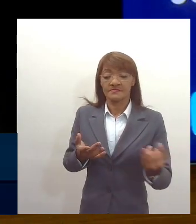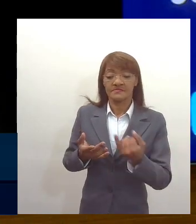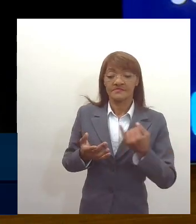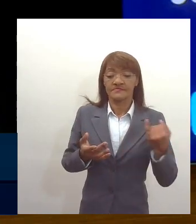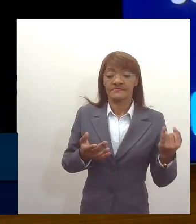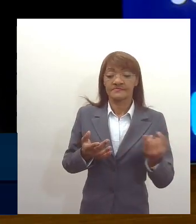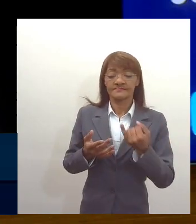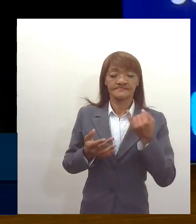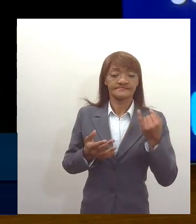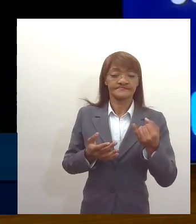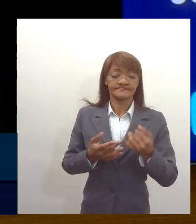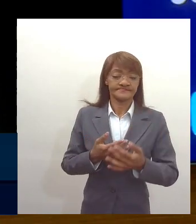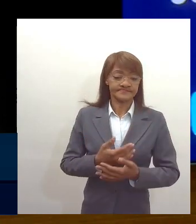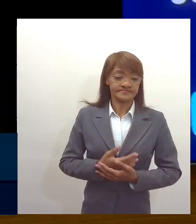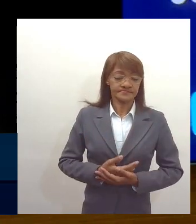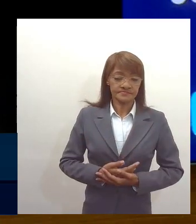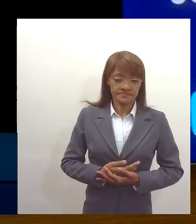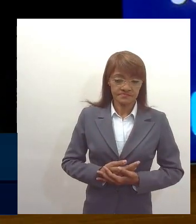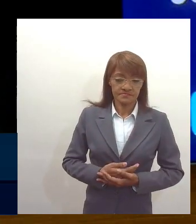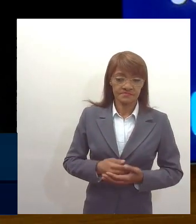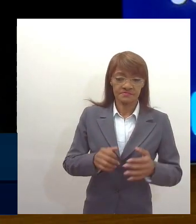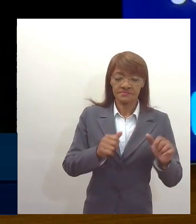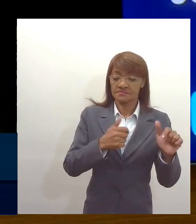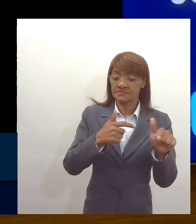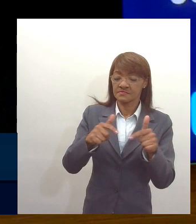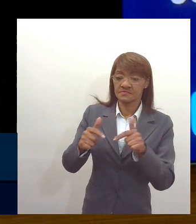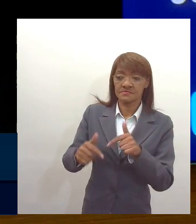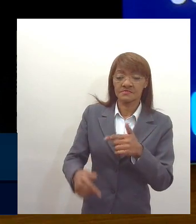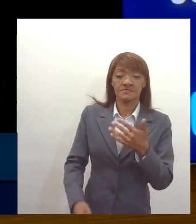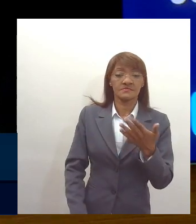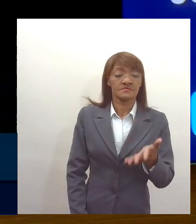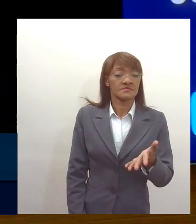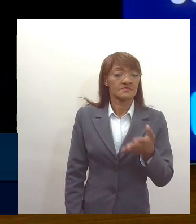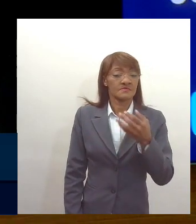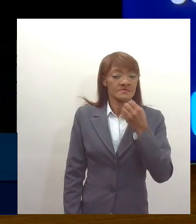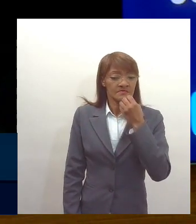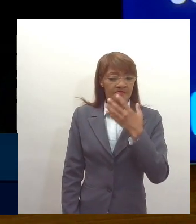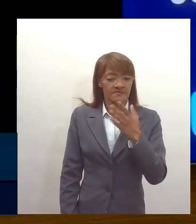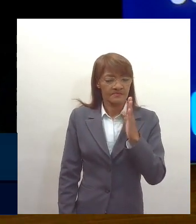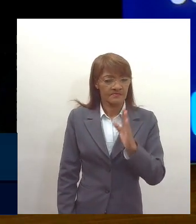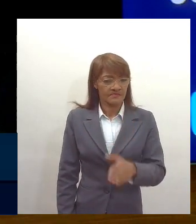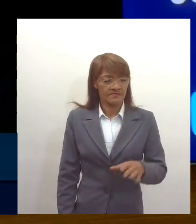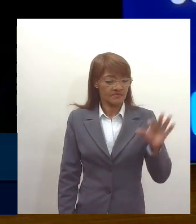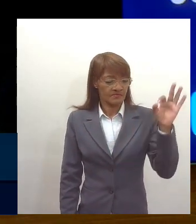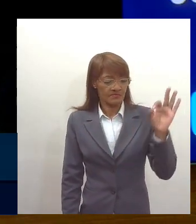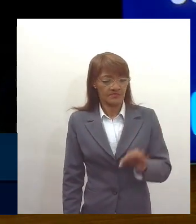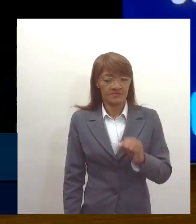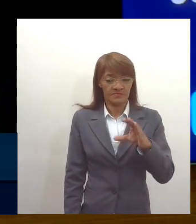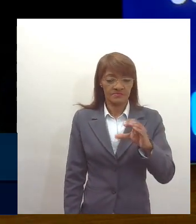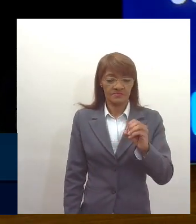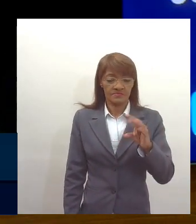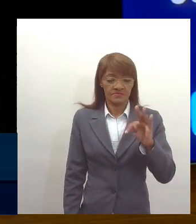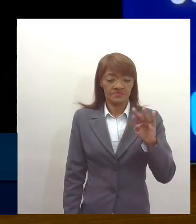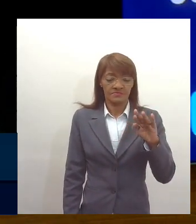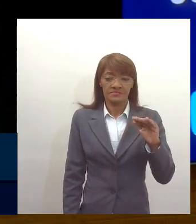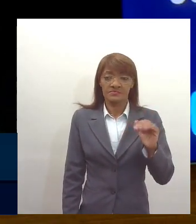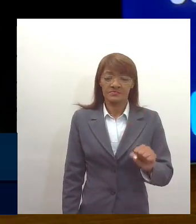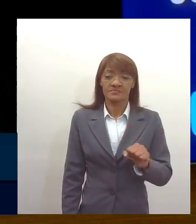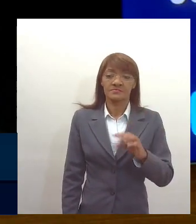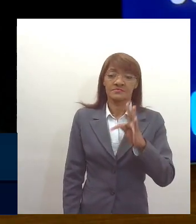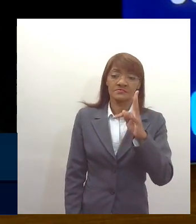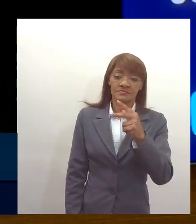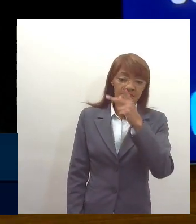ações afirmativas como as cotas, para que pessoas que venham, né, dessa comunidade